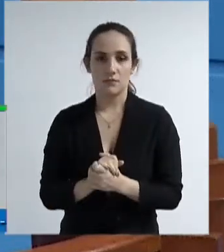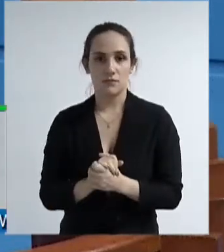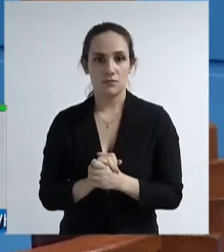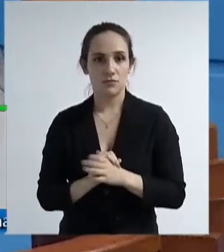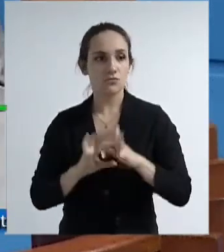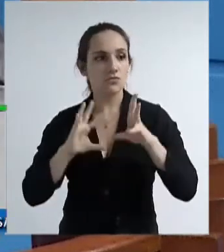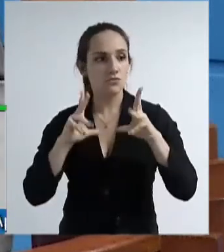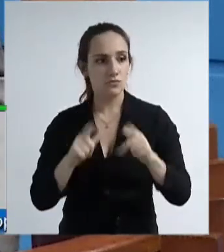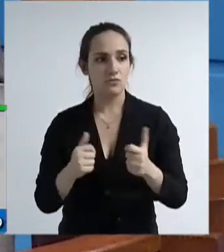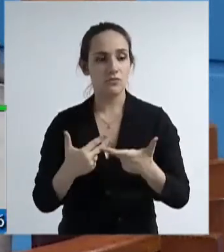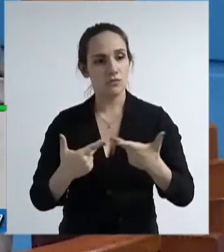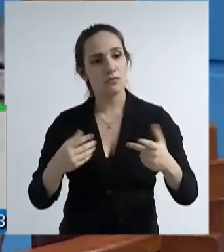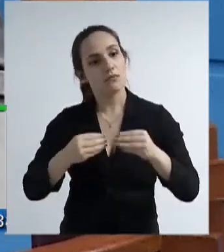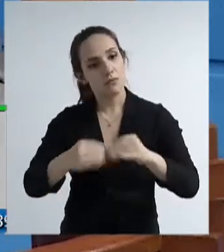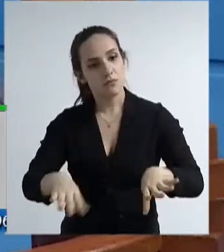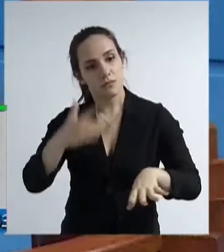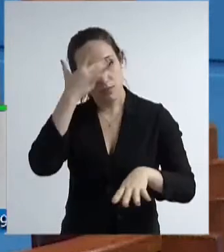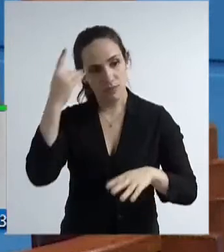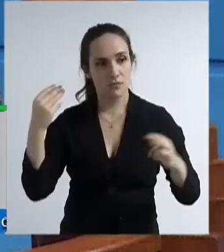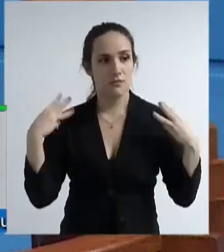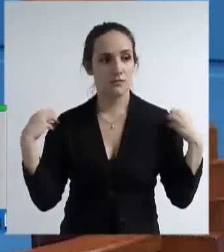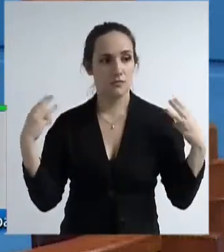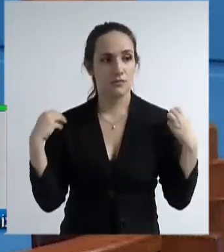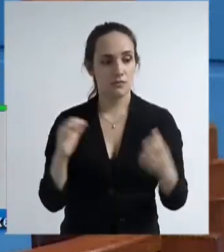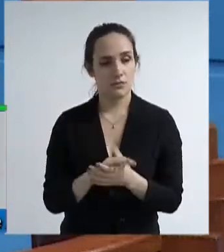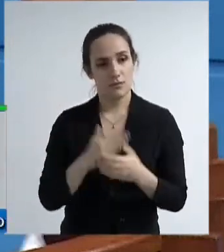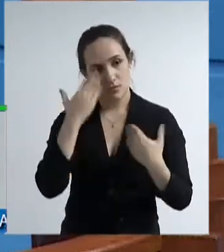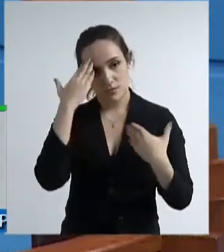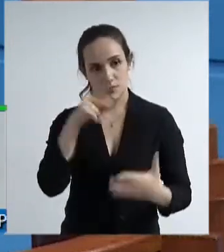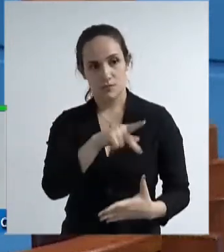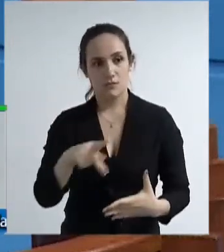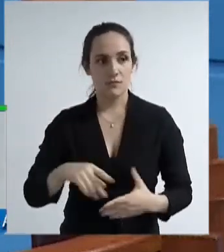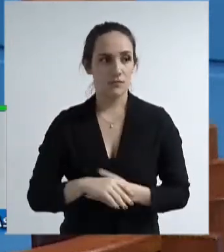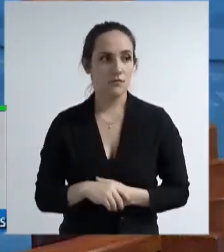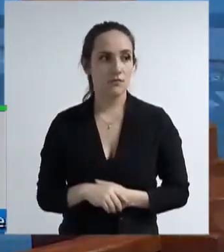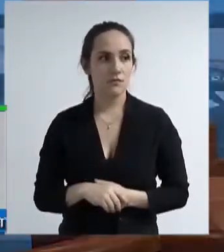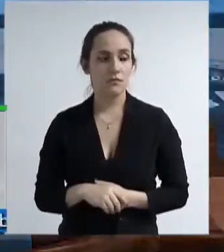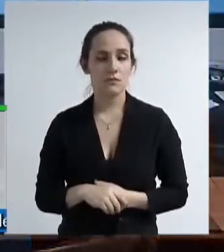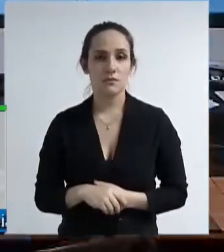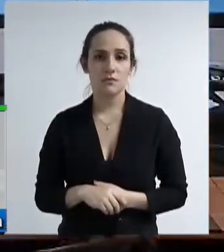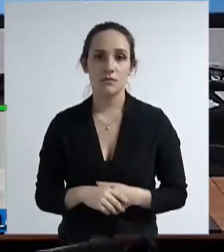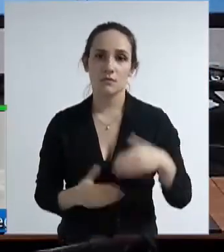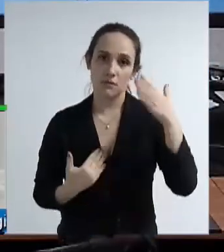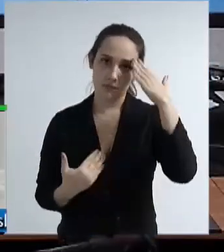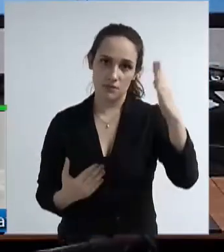afetam diretamente milhares de motoristas sul-mato-grossenses. Muito obrigado, senhor presidente. Obrigado, deputado. Capitão Contar.